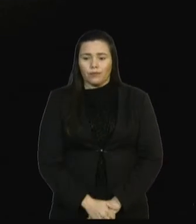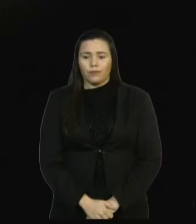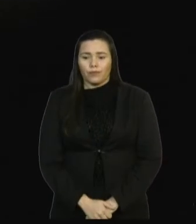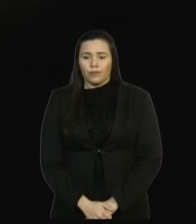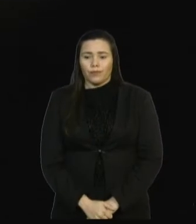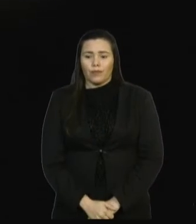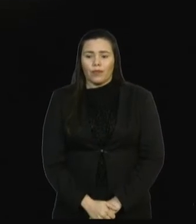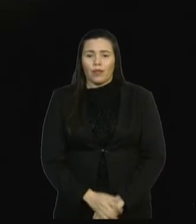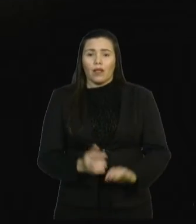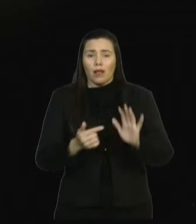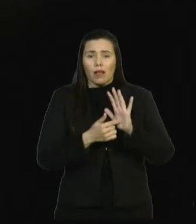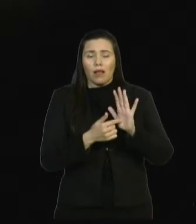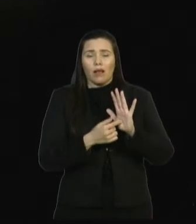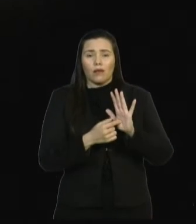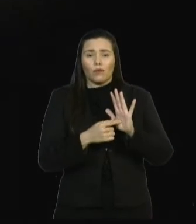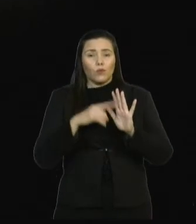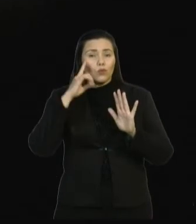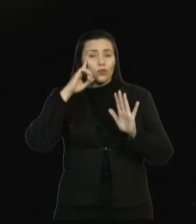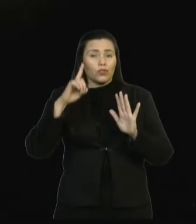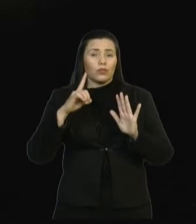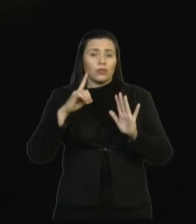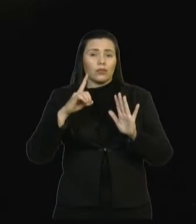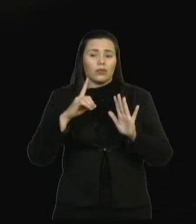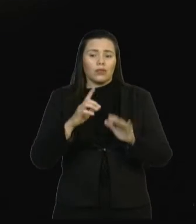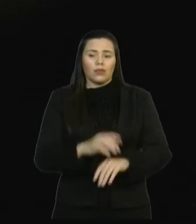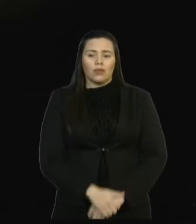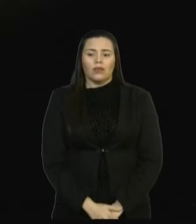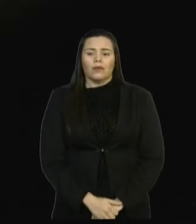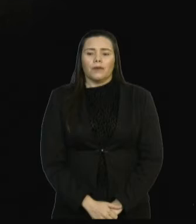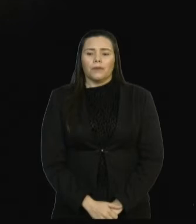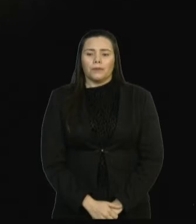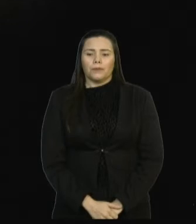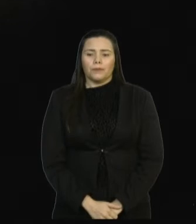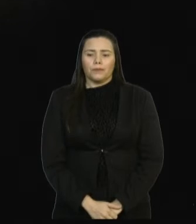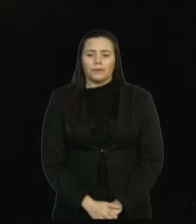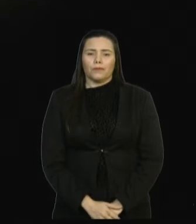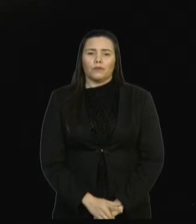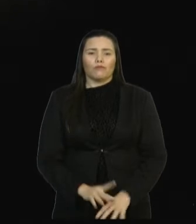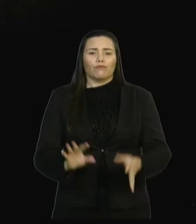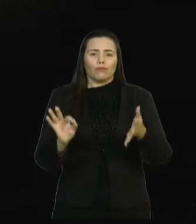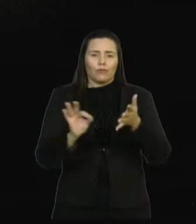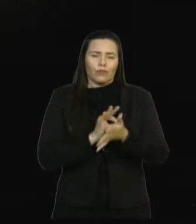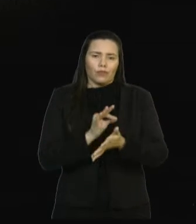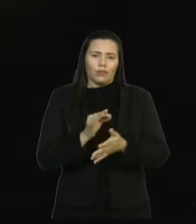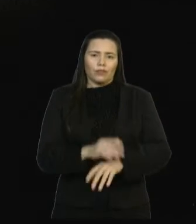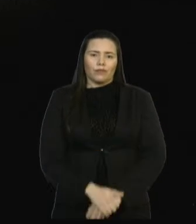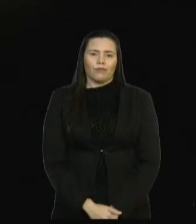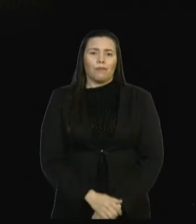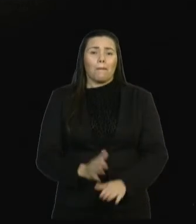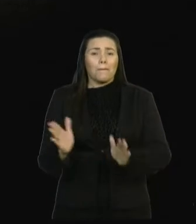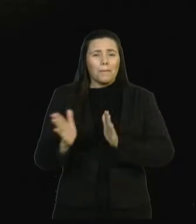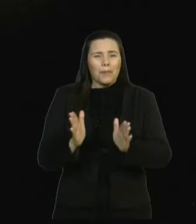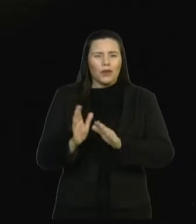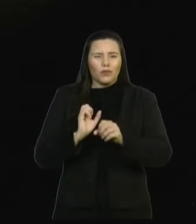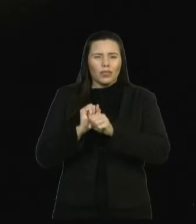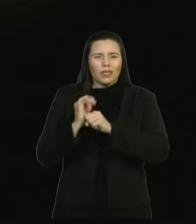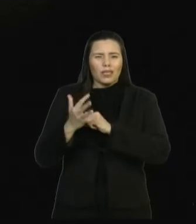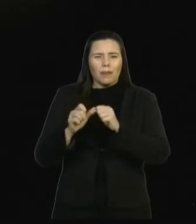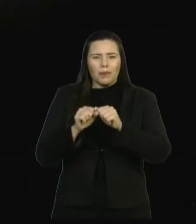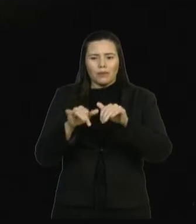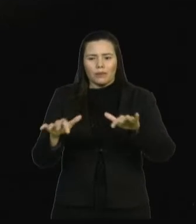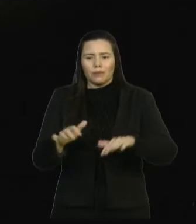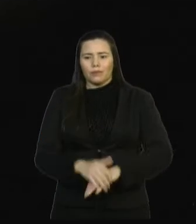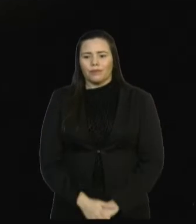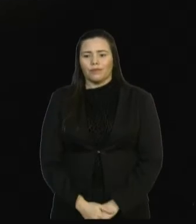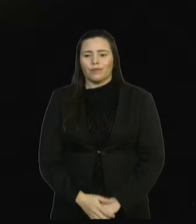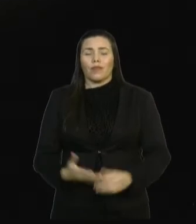que foi renovado o contrato, em bruta pandemia do ano de 2020. Agora, além de não dar a